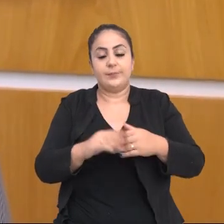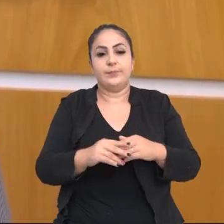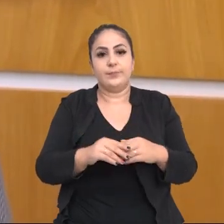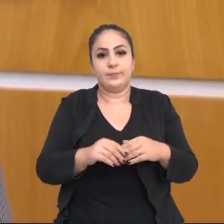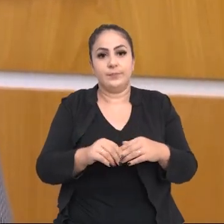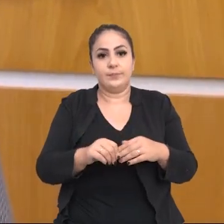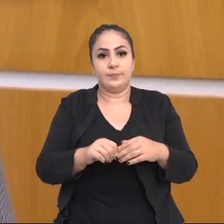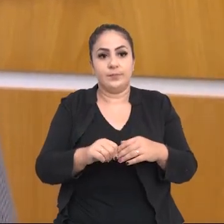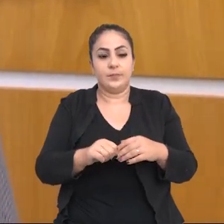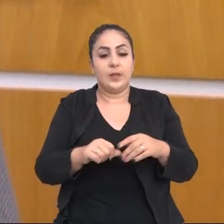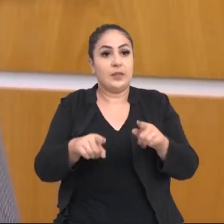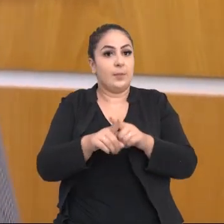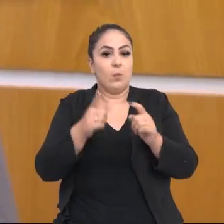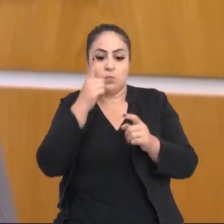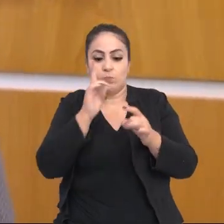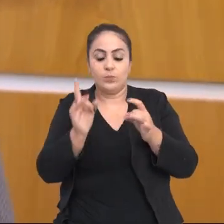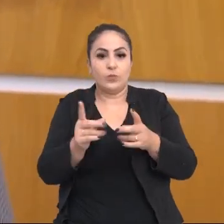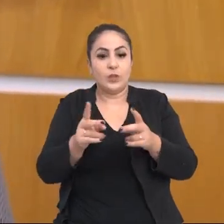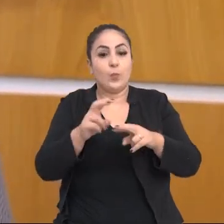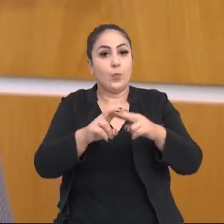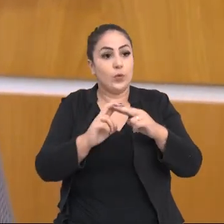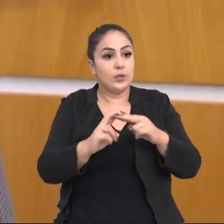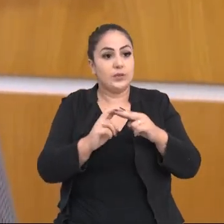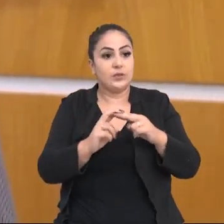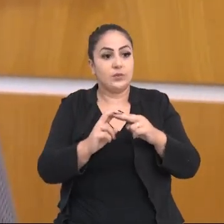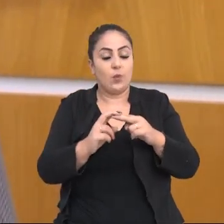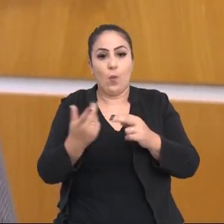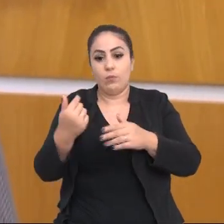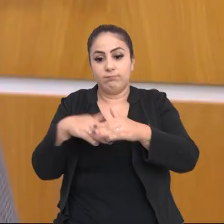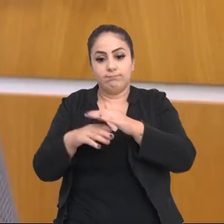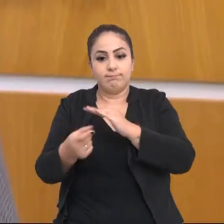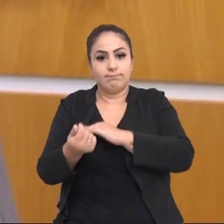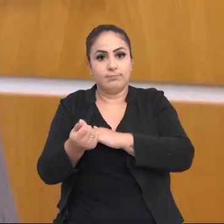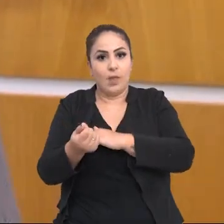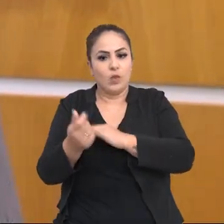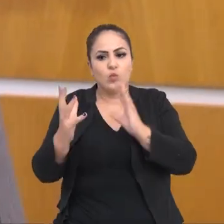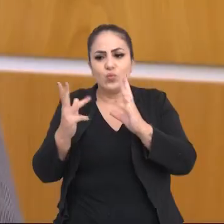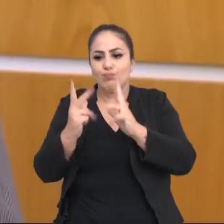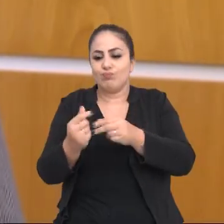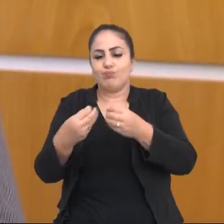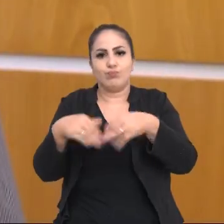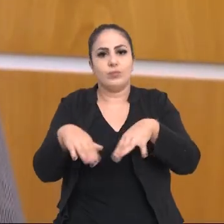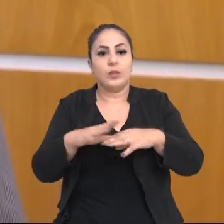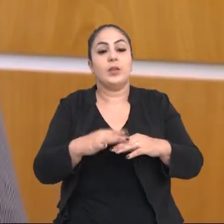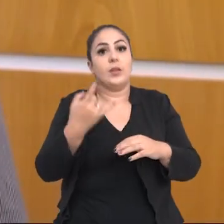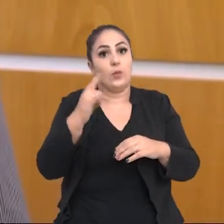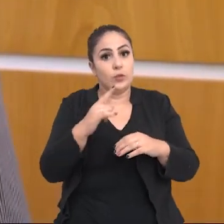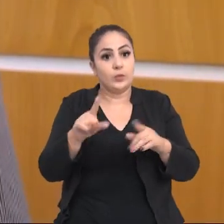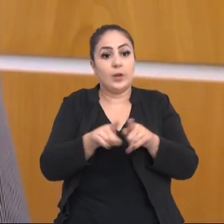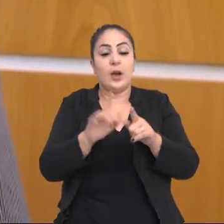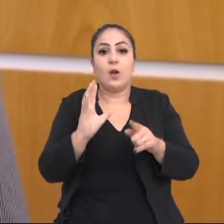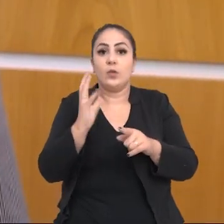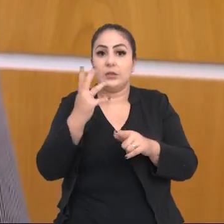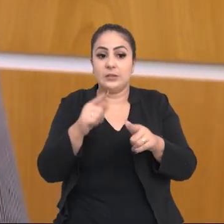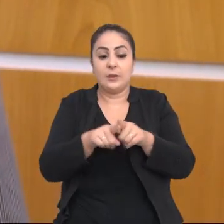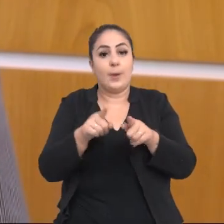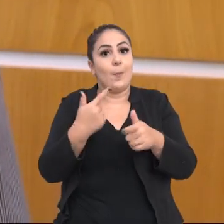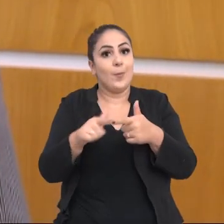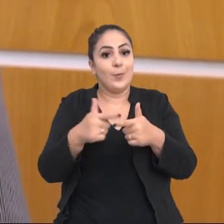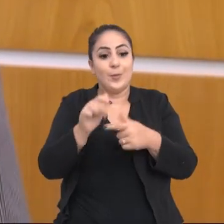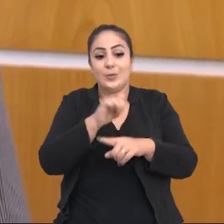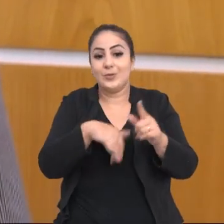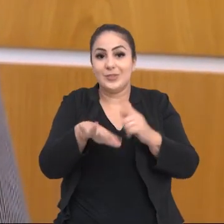e muito menos vender. Então o caixa das empresas está totalmente comprometido. E por último, isso acaba acarretando então num